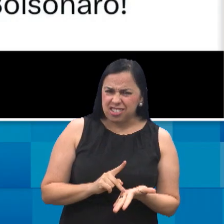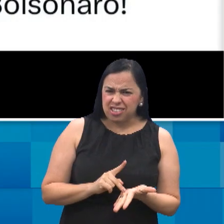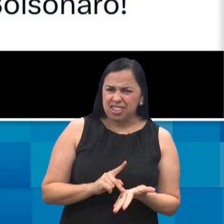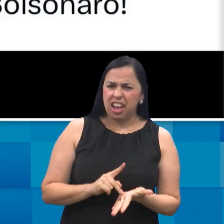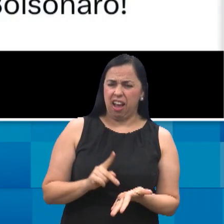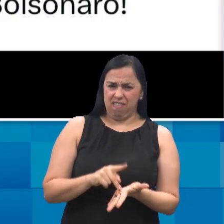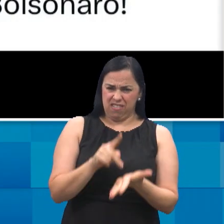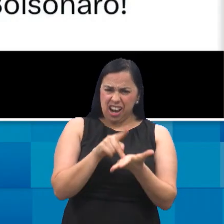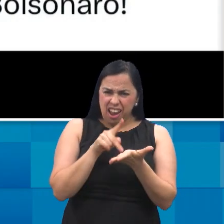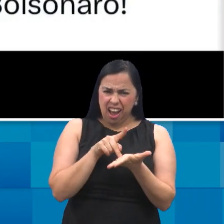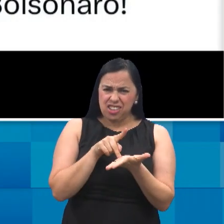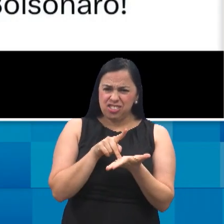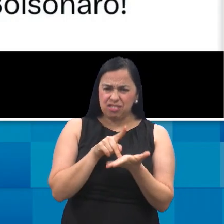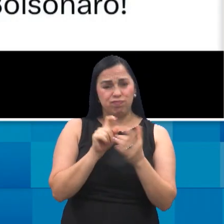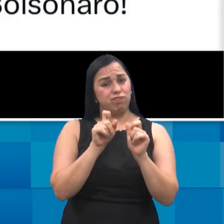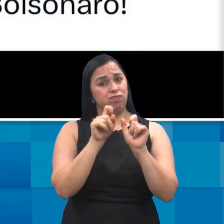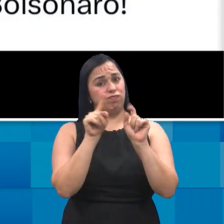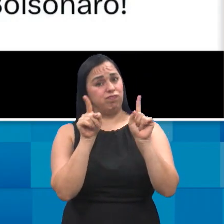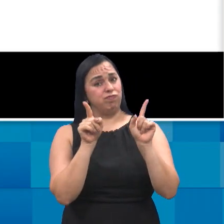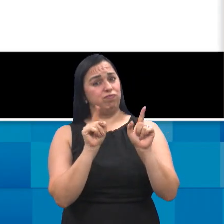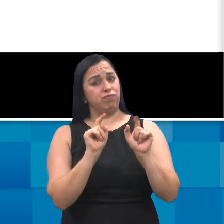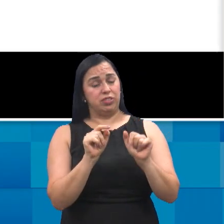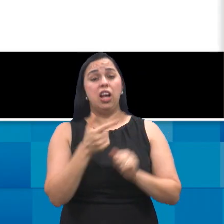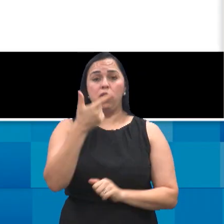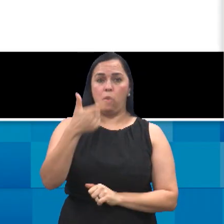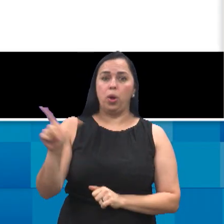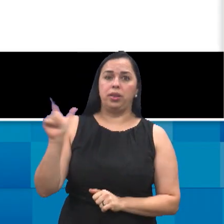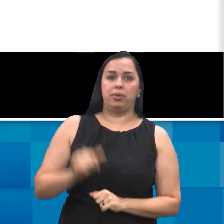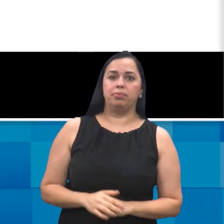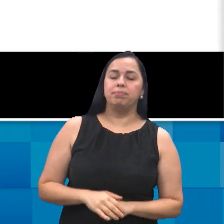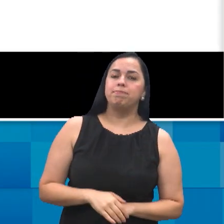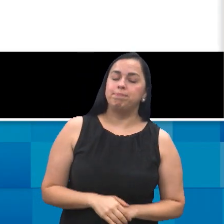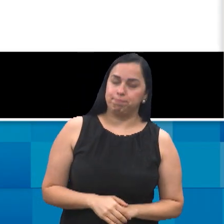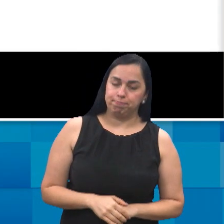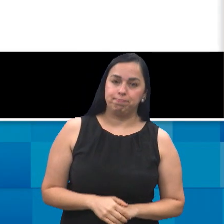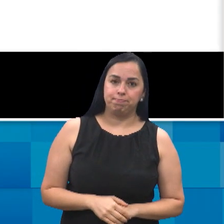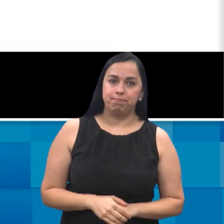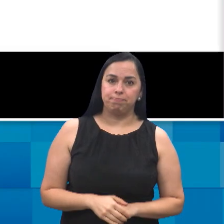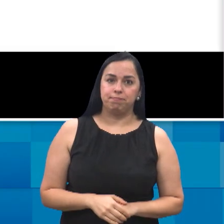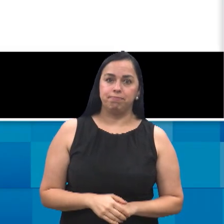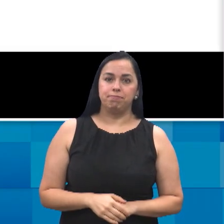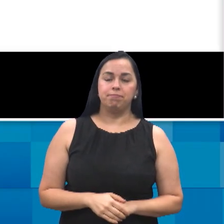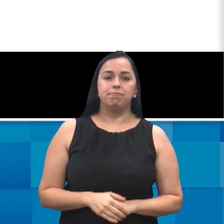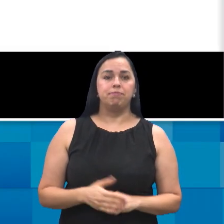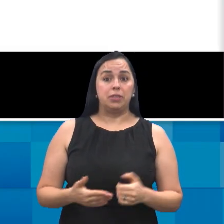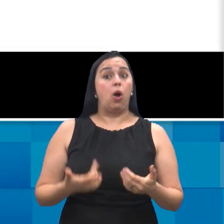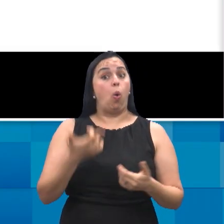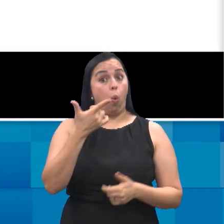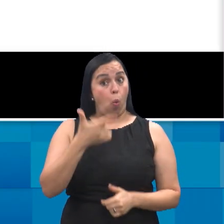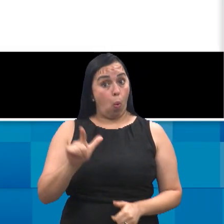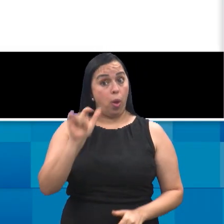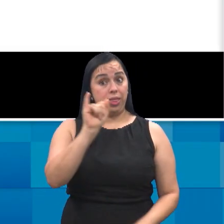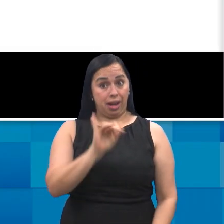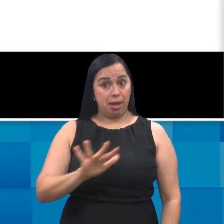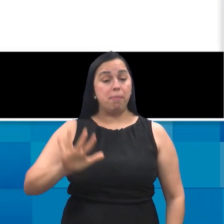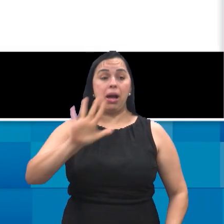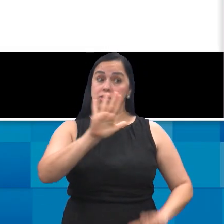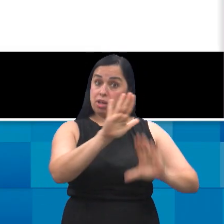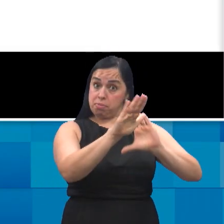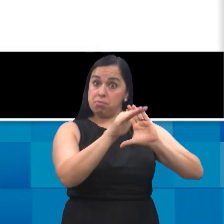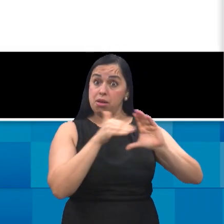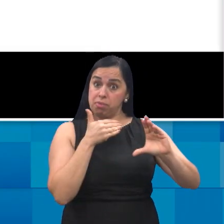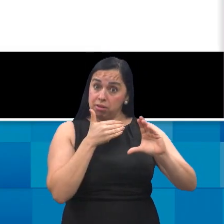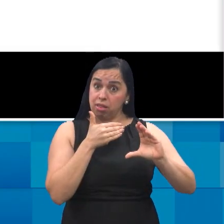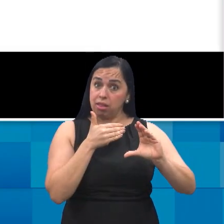verdade? Mais uma, por favor. Pronto. Mais uma imagem que eu recebi.